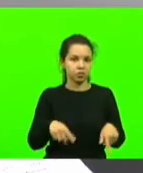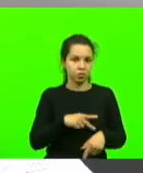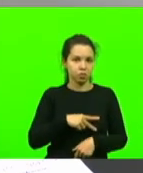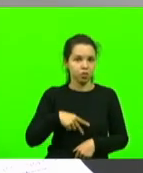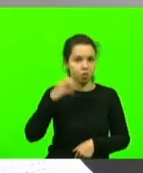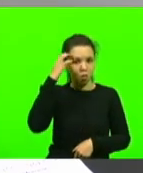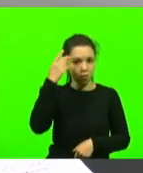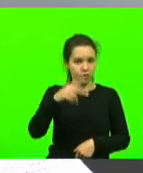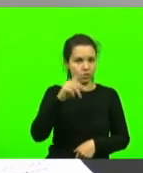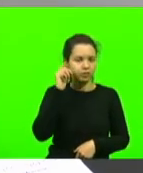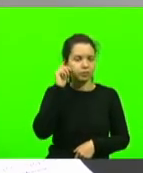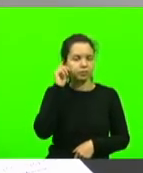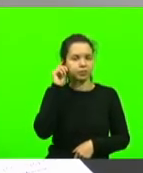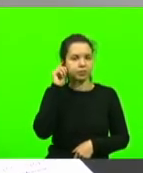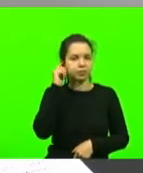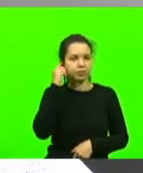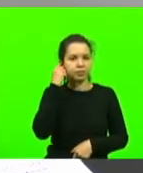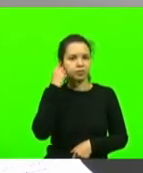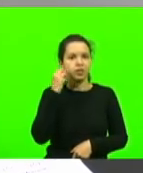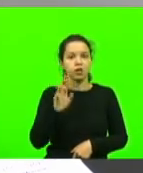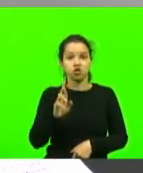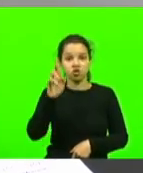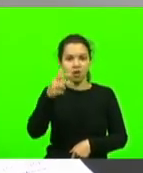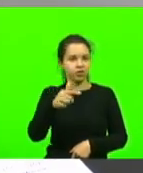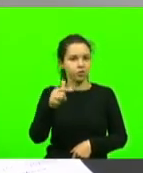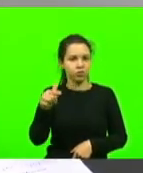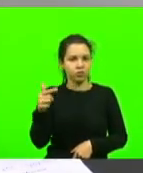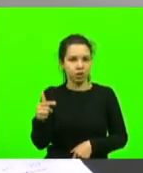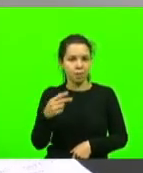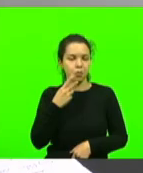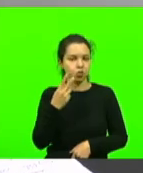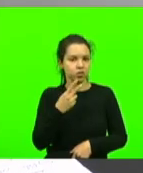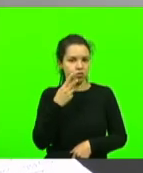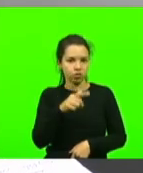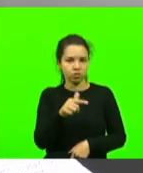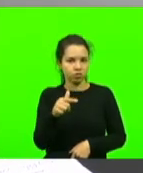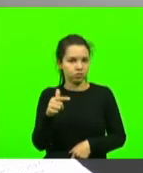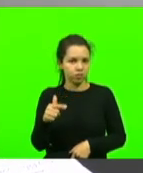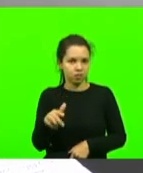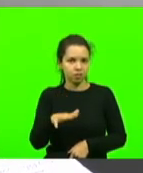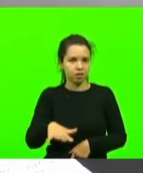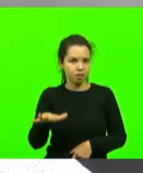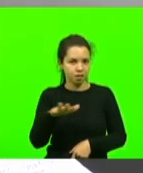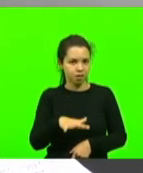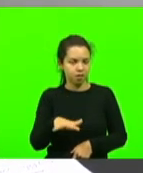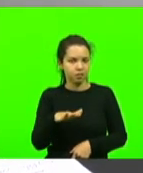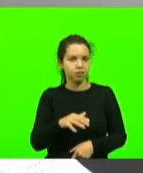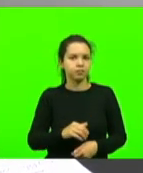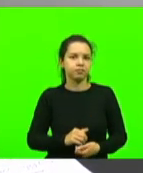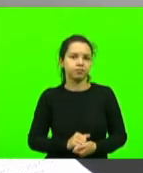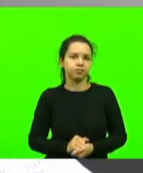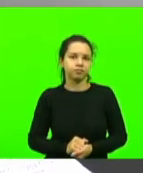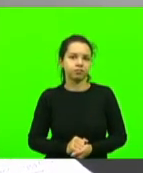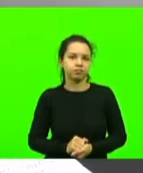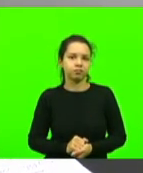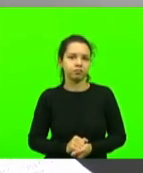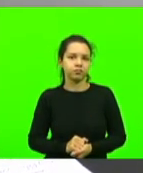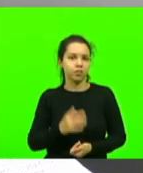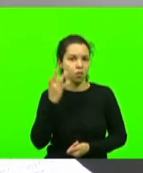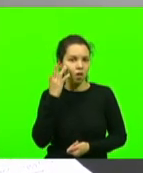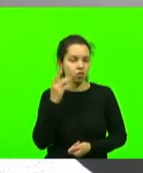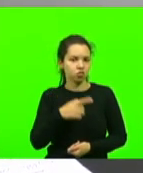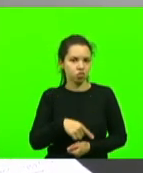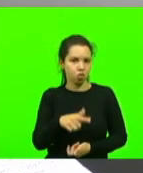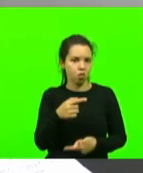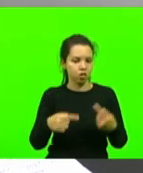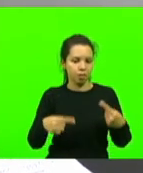e não tem chefe não tem política né naquela área assim por diante Então eu acho que a gente não tá